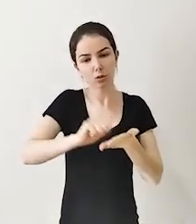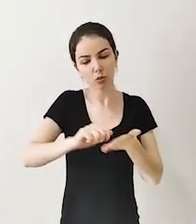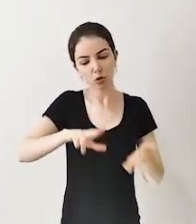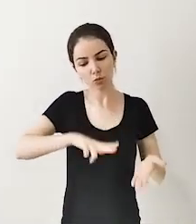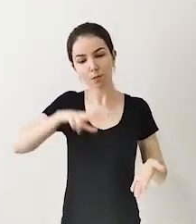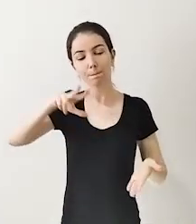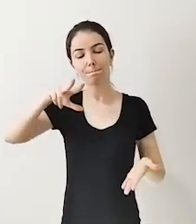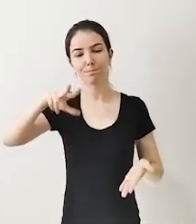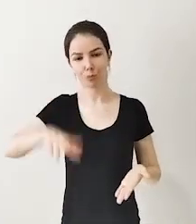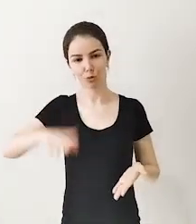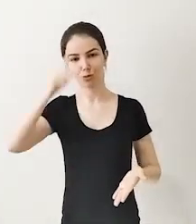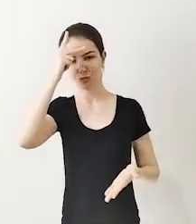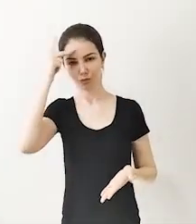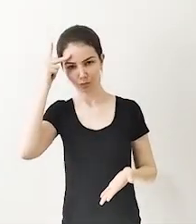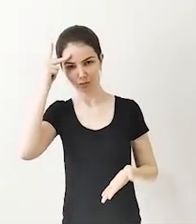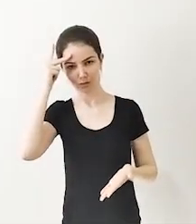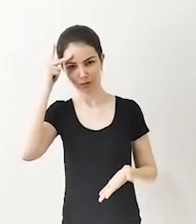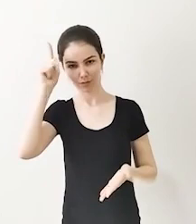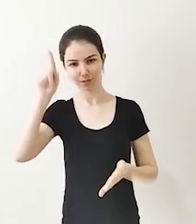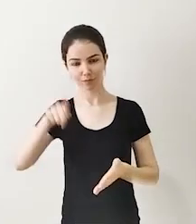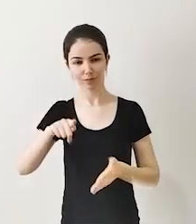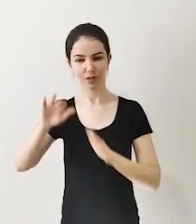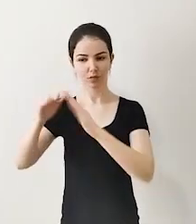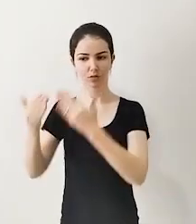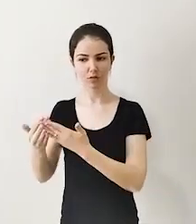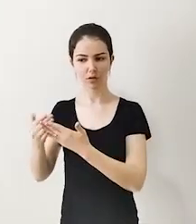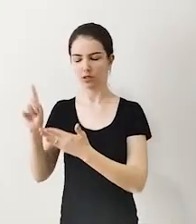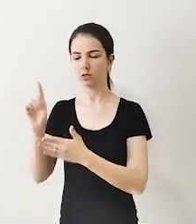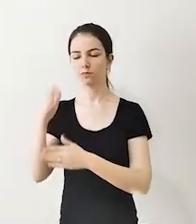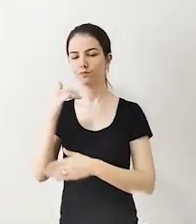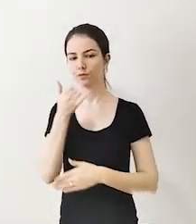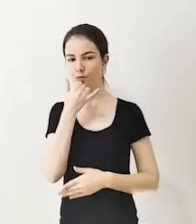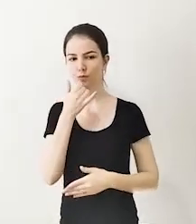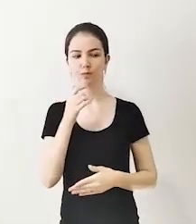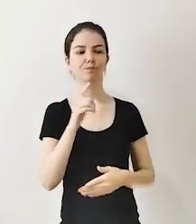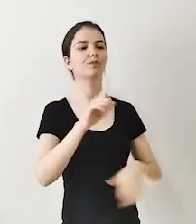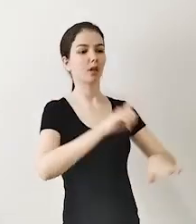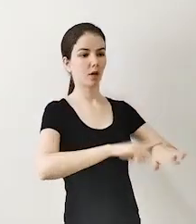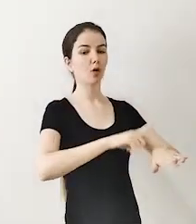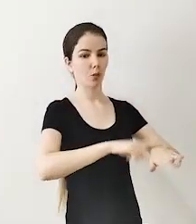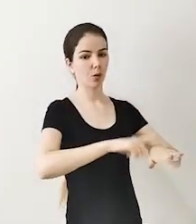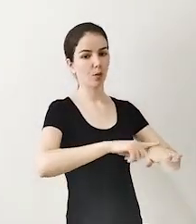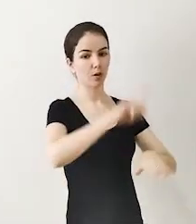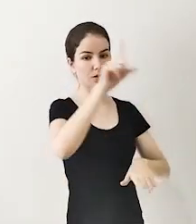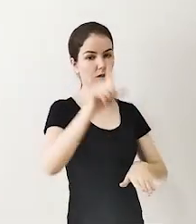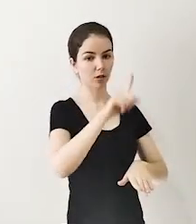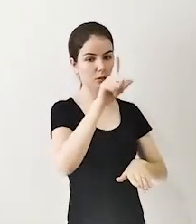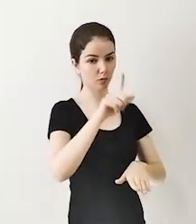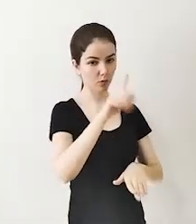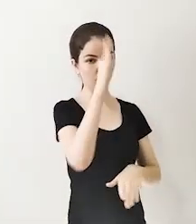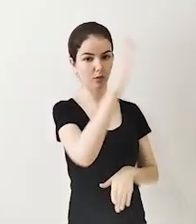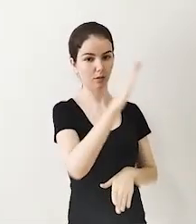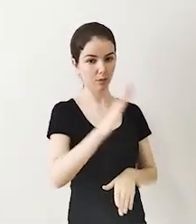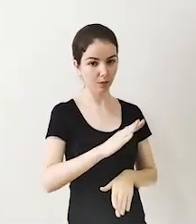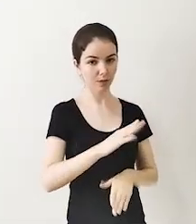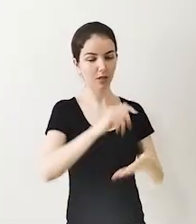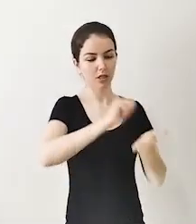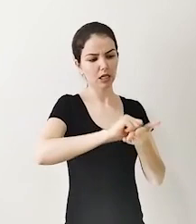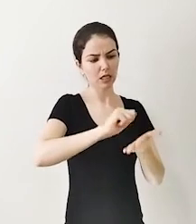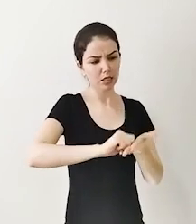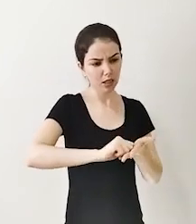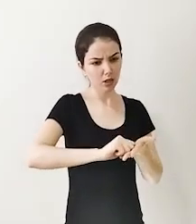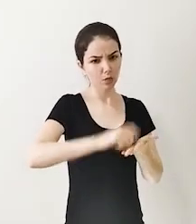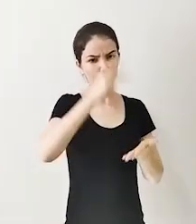por portugueses. Ele é uma escola, né, ele é um momento da literatura brasileira que foi feito por escritores